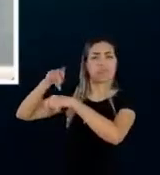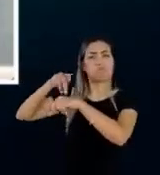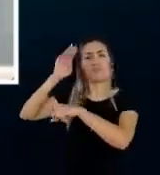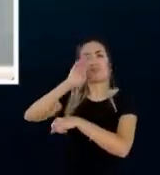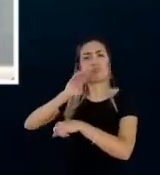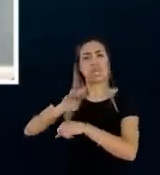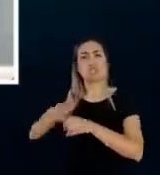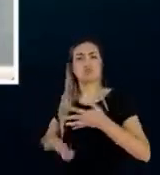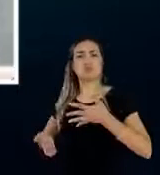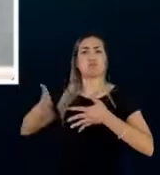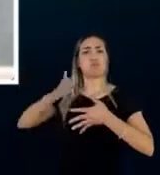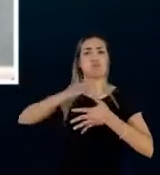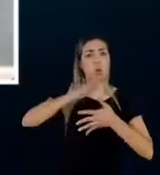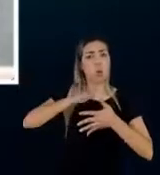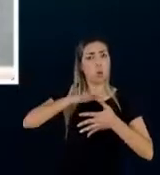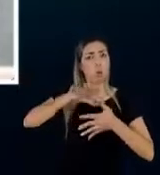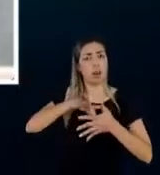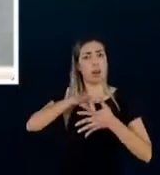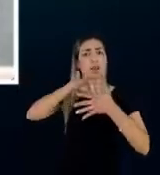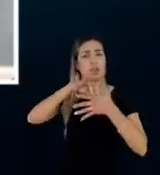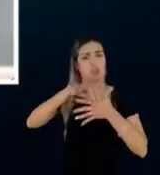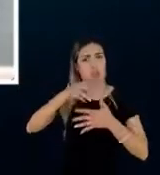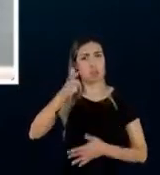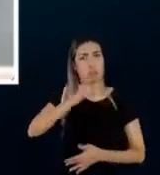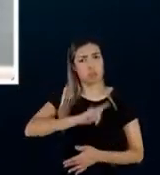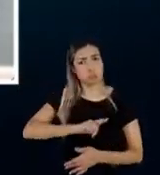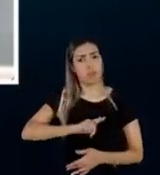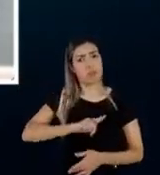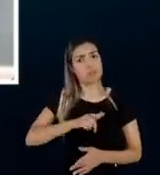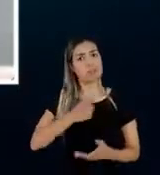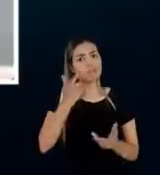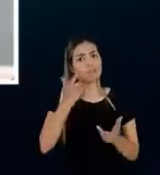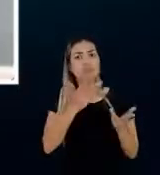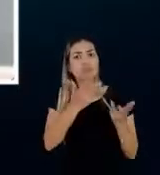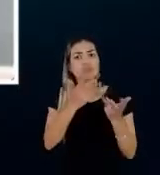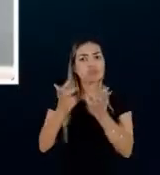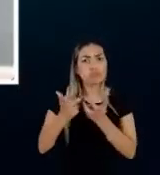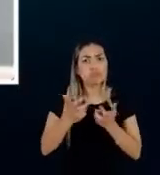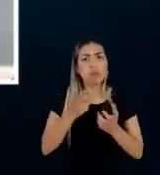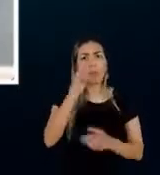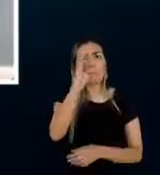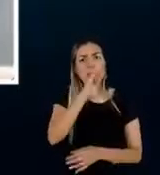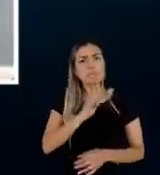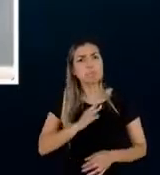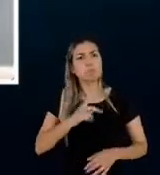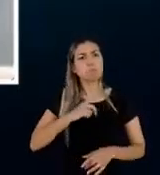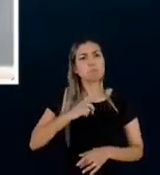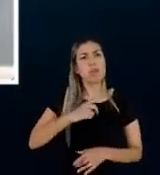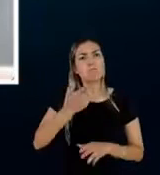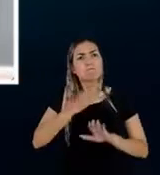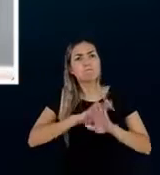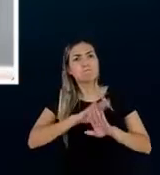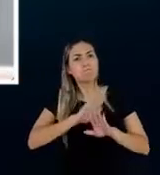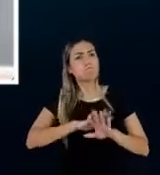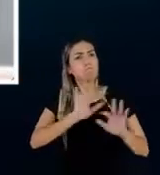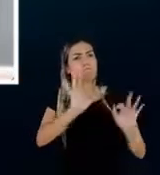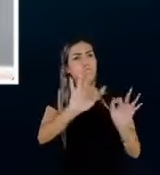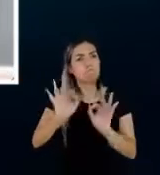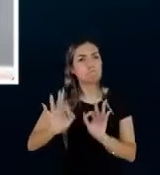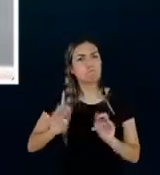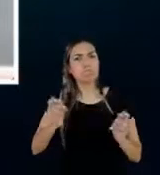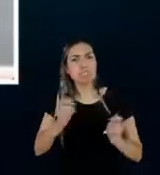energias renováveis. A gente sabe, né, da riqueza, assim, do quão limpa já é a nossa